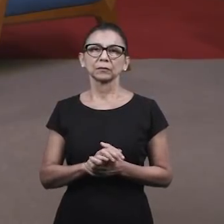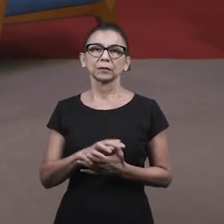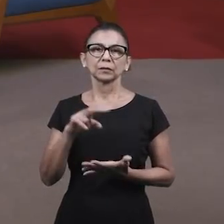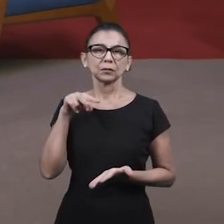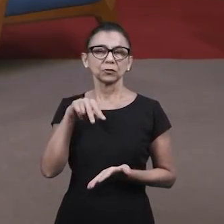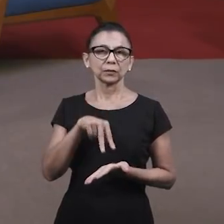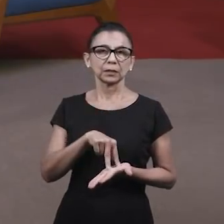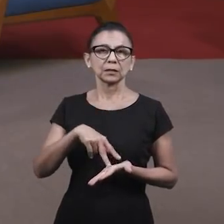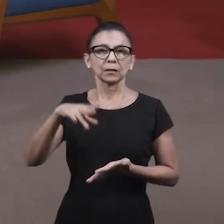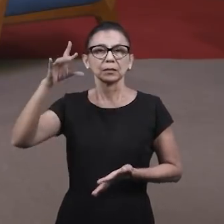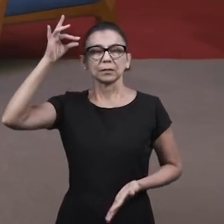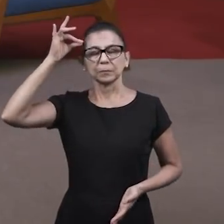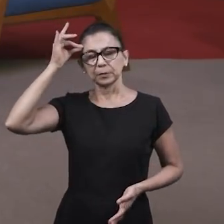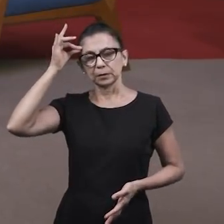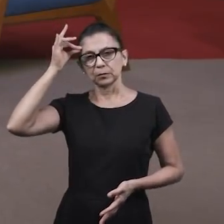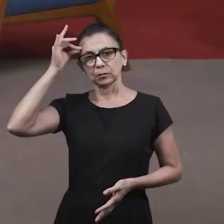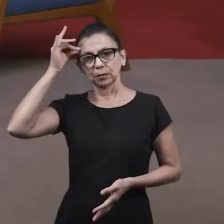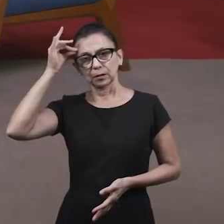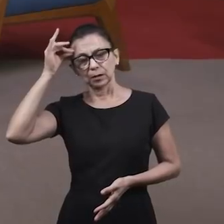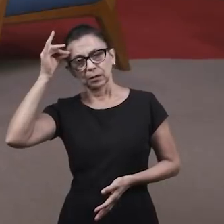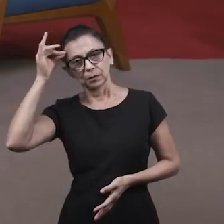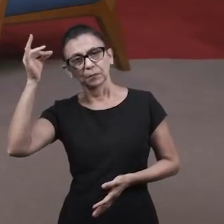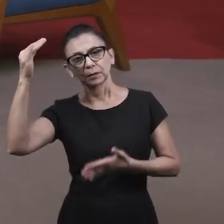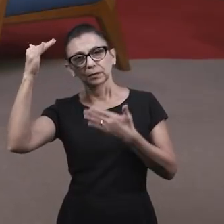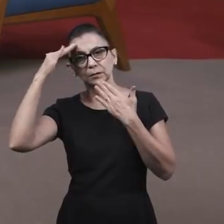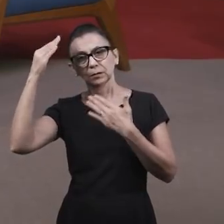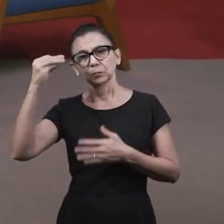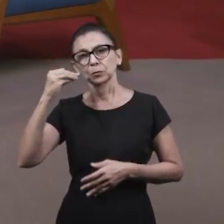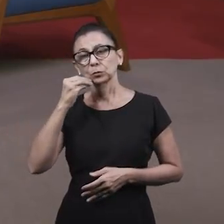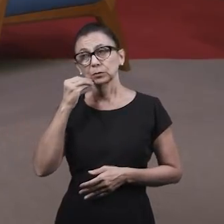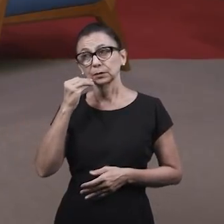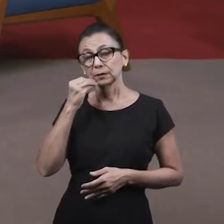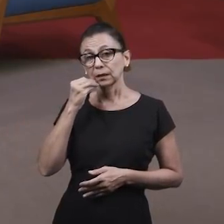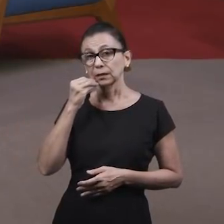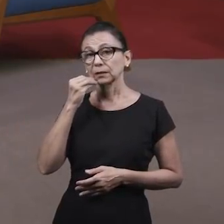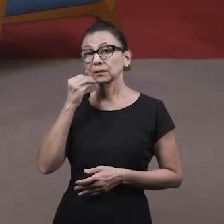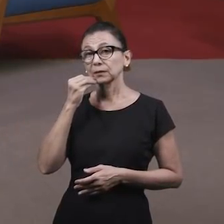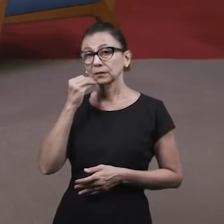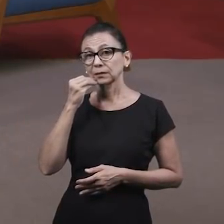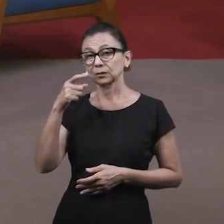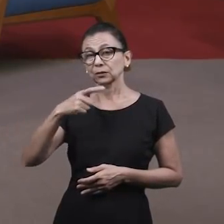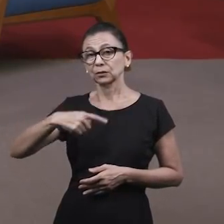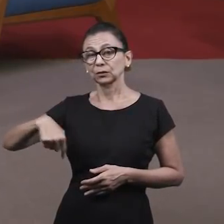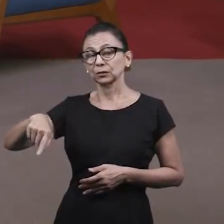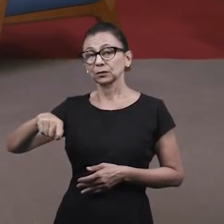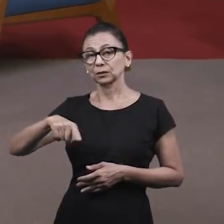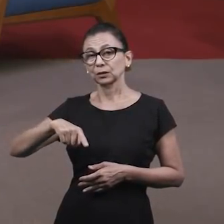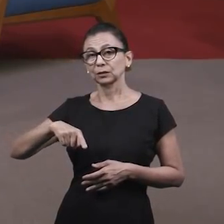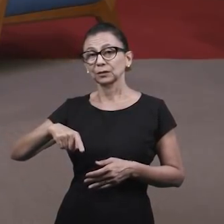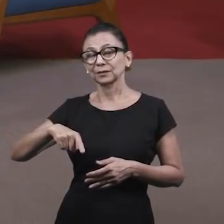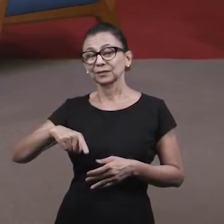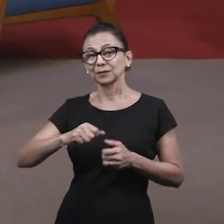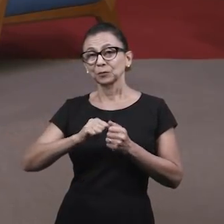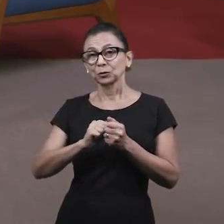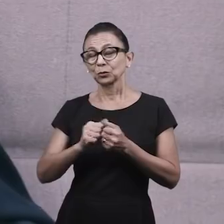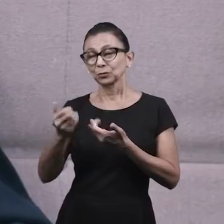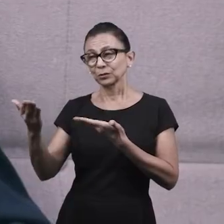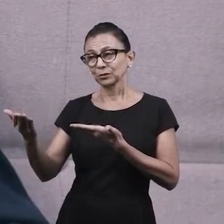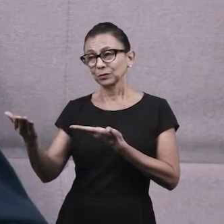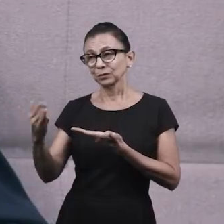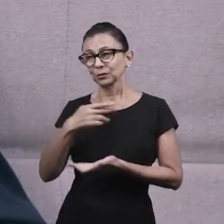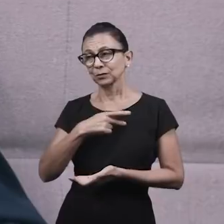pela obra do Espírito Santo, e desejo também a todos um abençoado 2022. Louvamos a